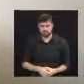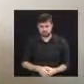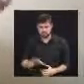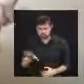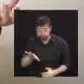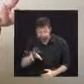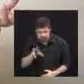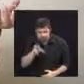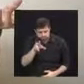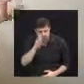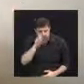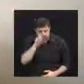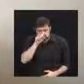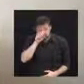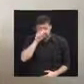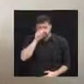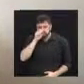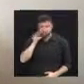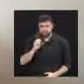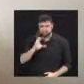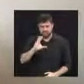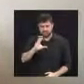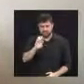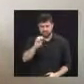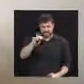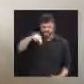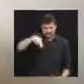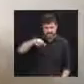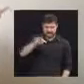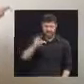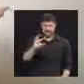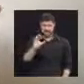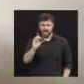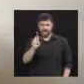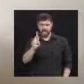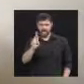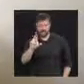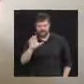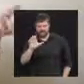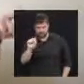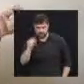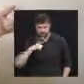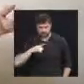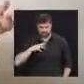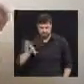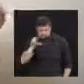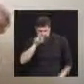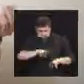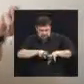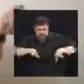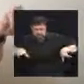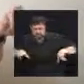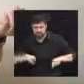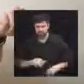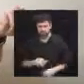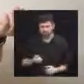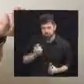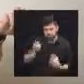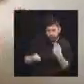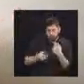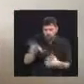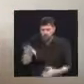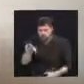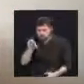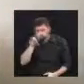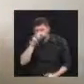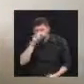aquele cheiro de cânfora, por exemplo, eu sei que não é o mais indicado, mas existem outros. Mas dependendo do cheiro que ele sinta,